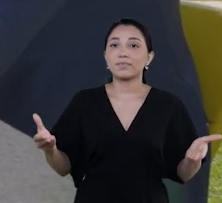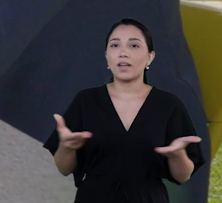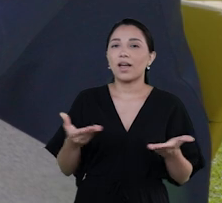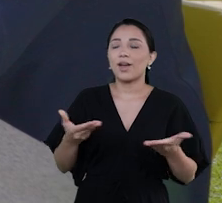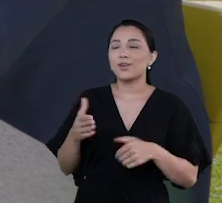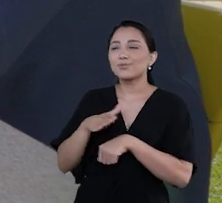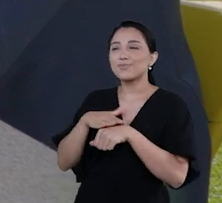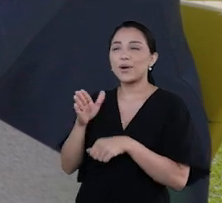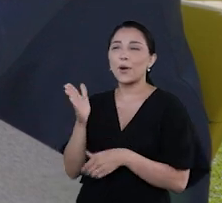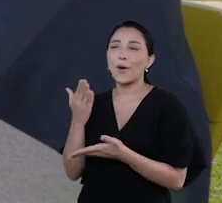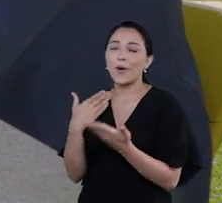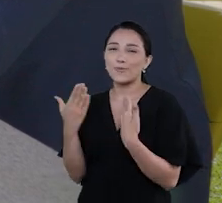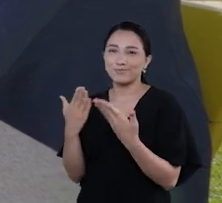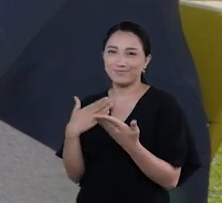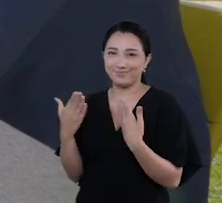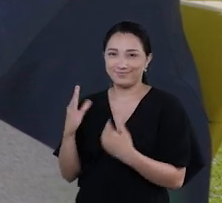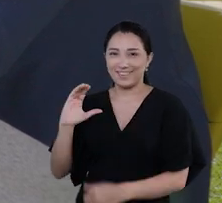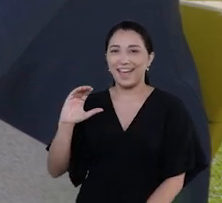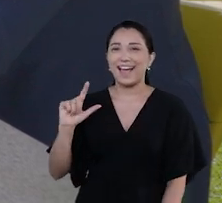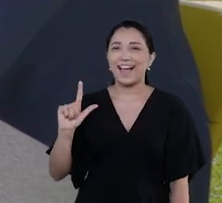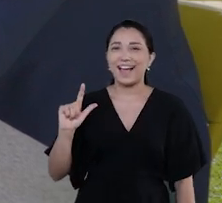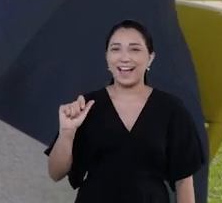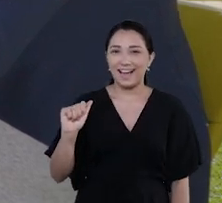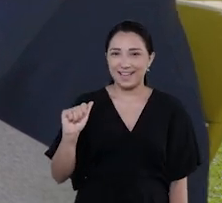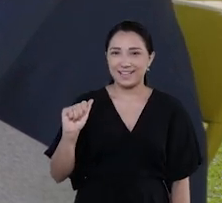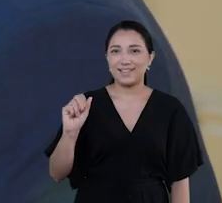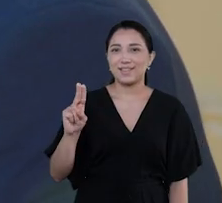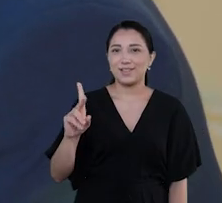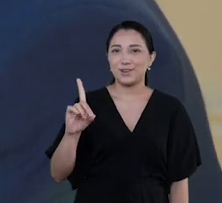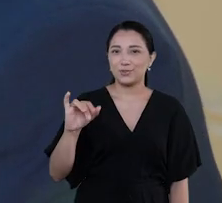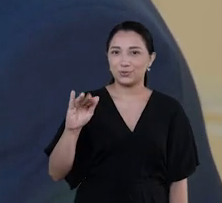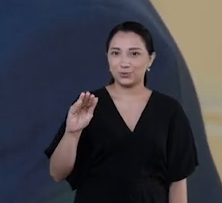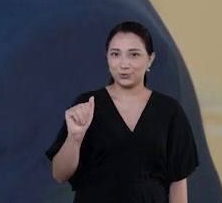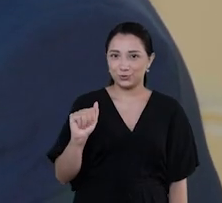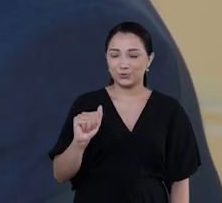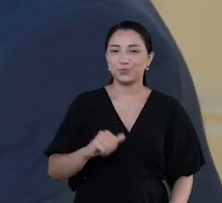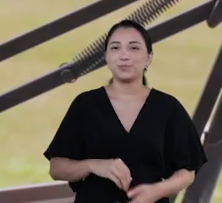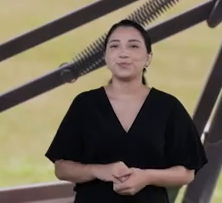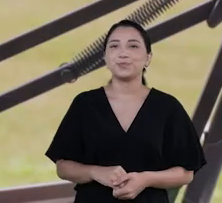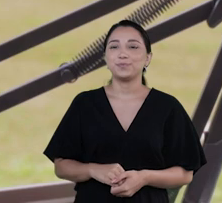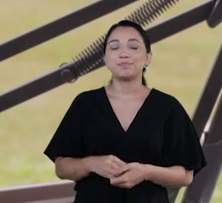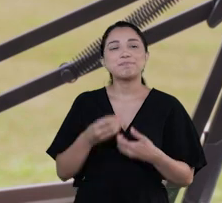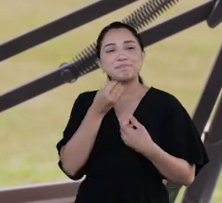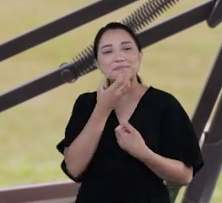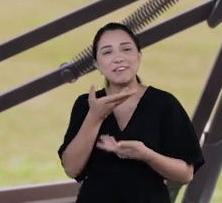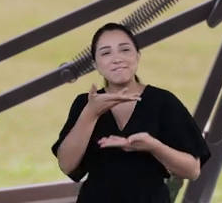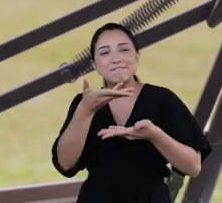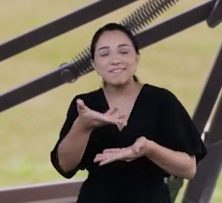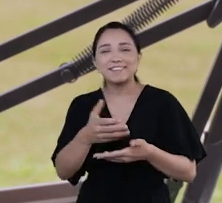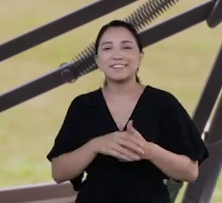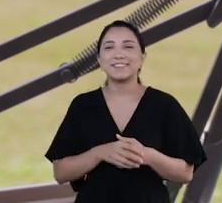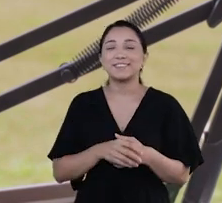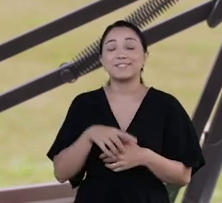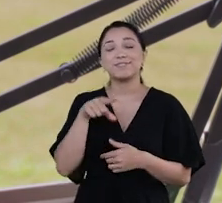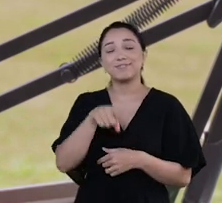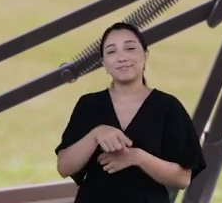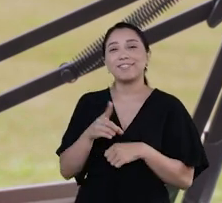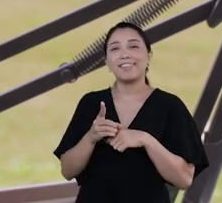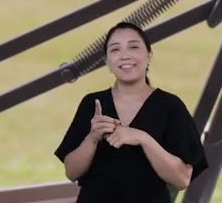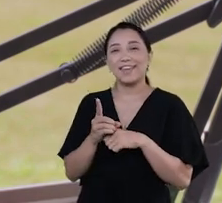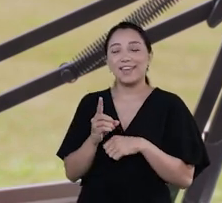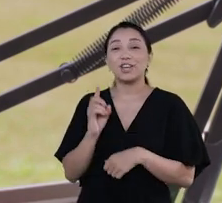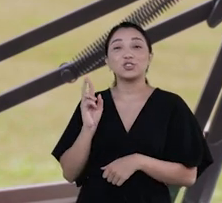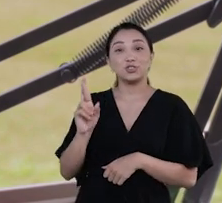o Cláudio Alex seja bem-vindo Cláudio Obrigado O Cláudio é diretor de articulação e fortalecimento da